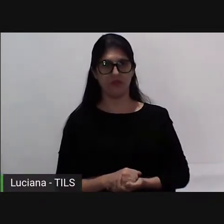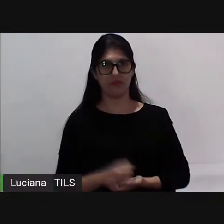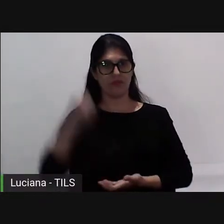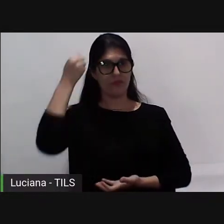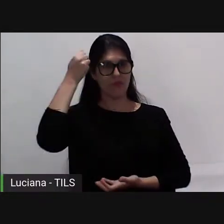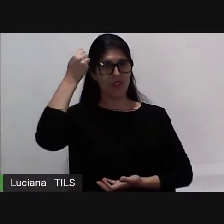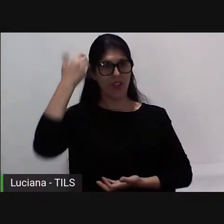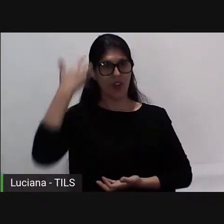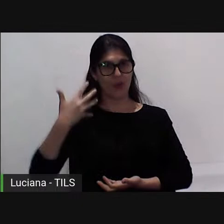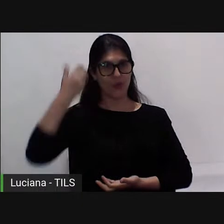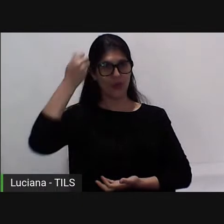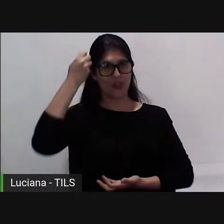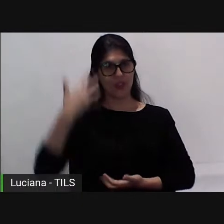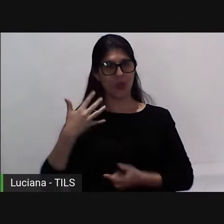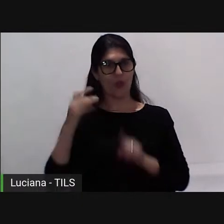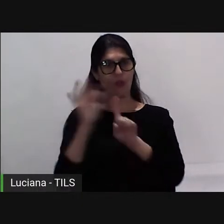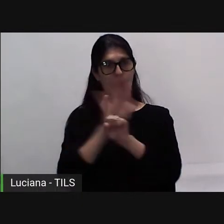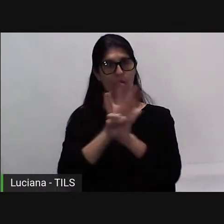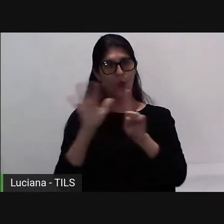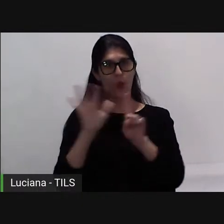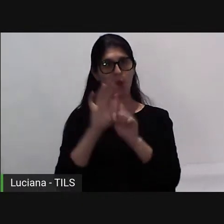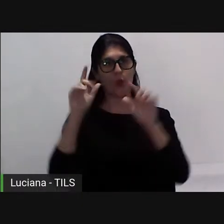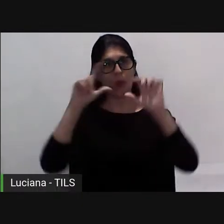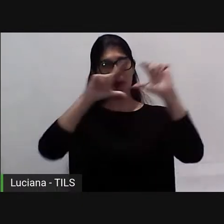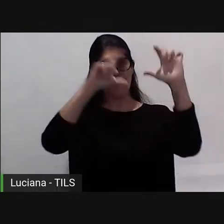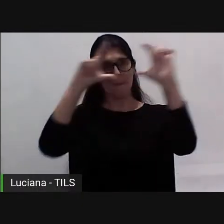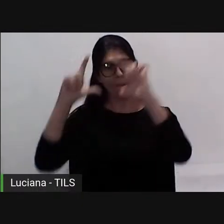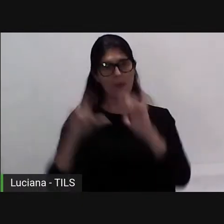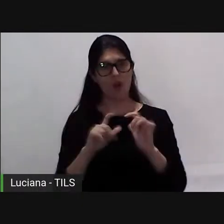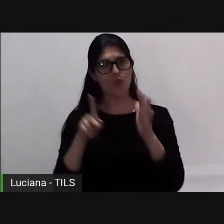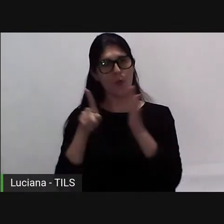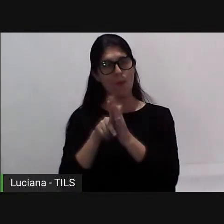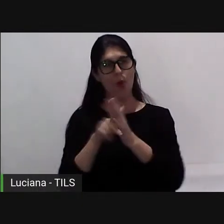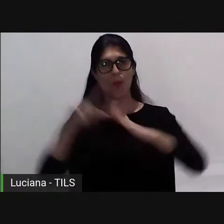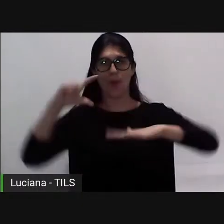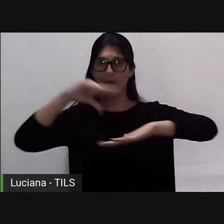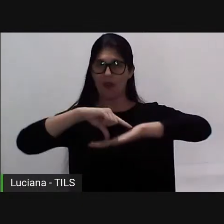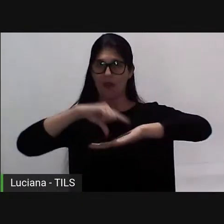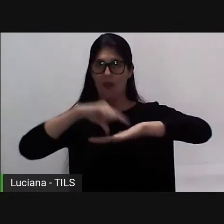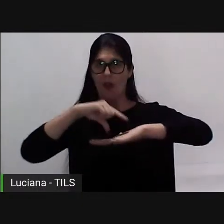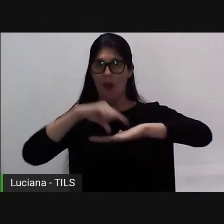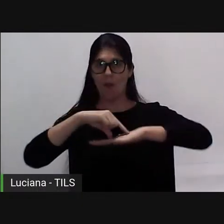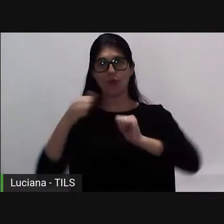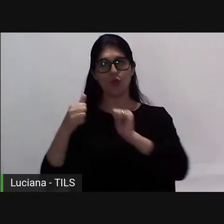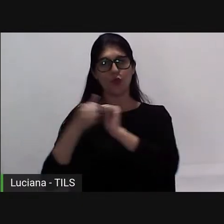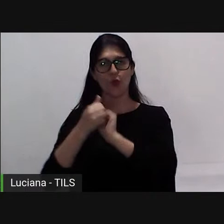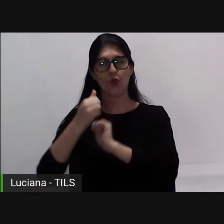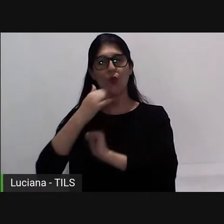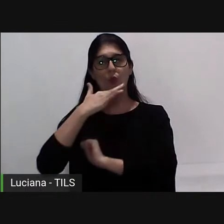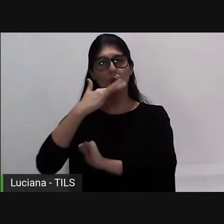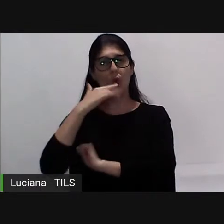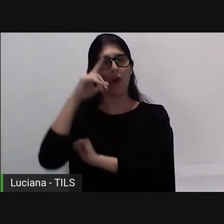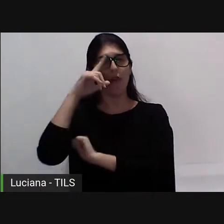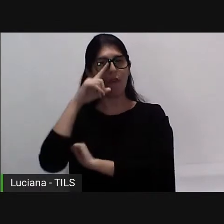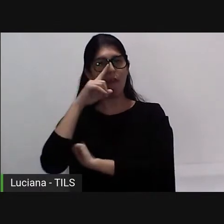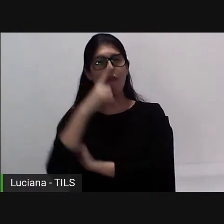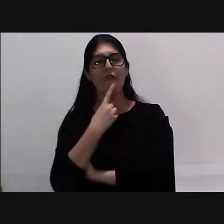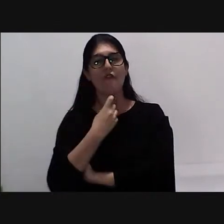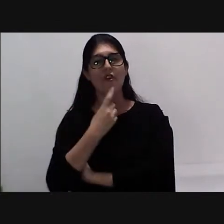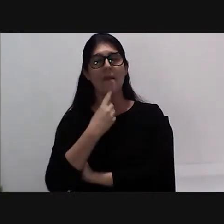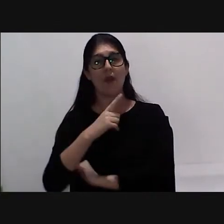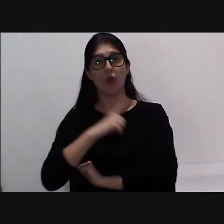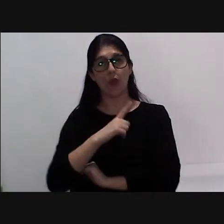Audiodescrição. Ao fundo, imagem de entrada do campus Alvorada, sobreposto de um tom vermelho transparente, onde está